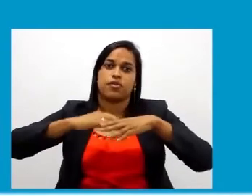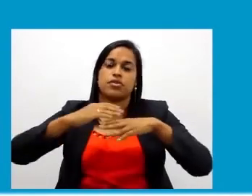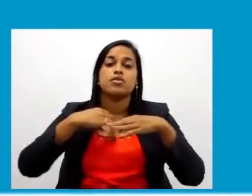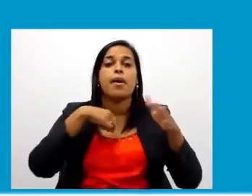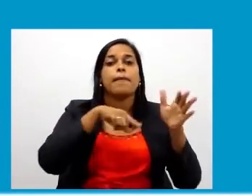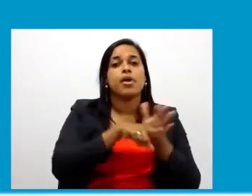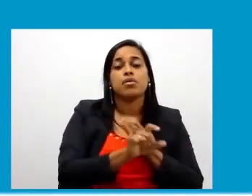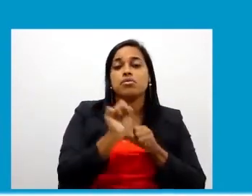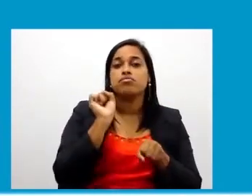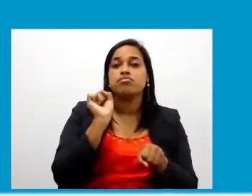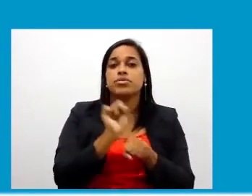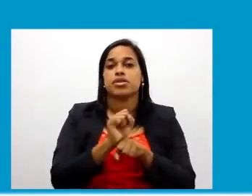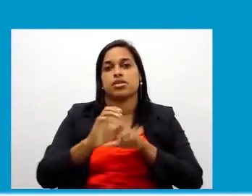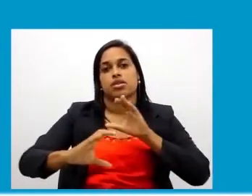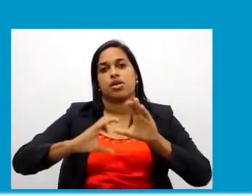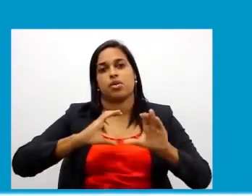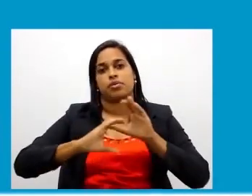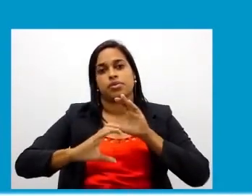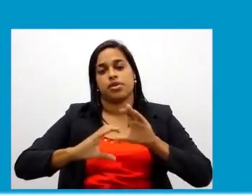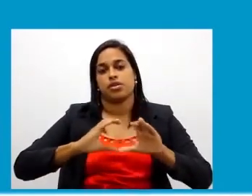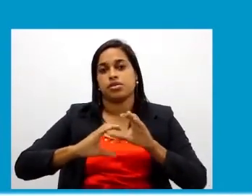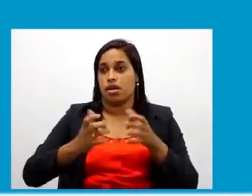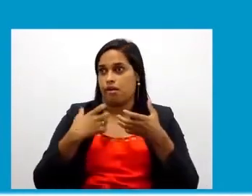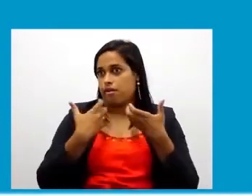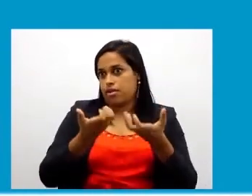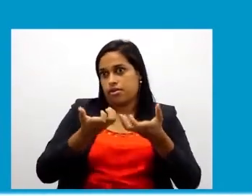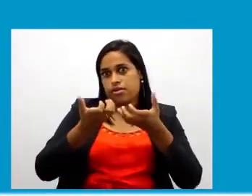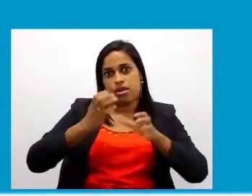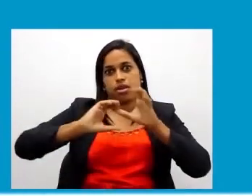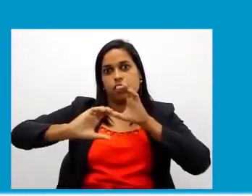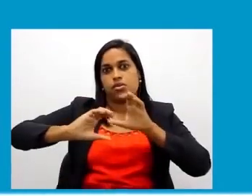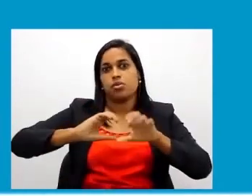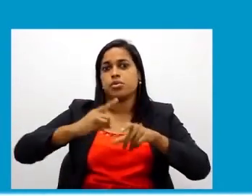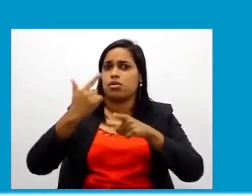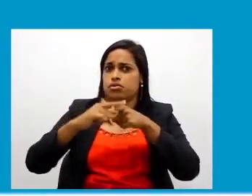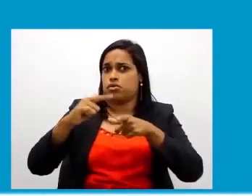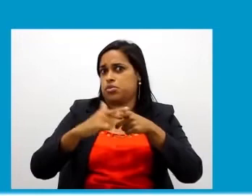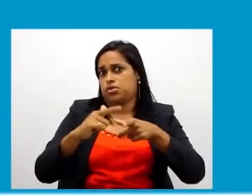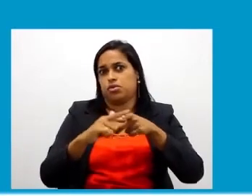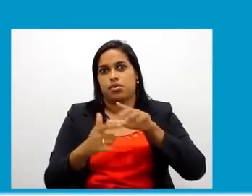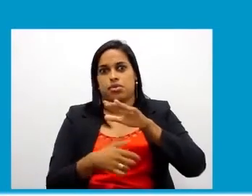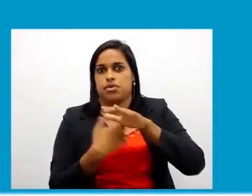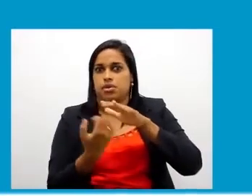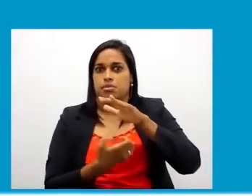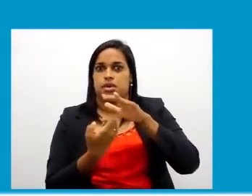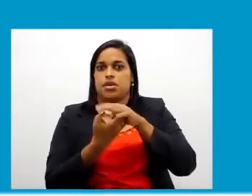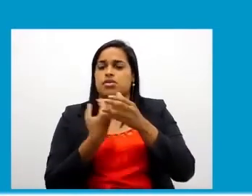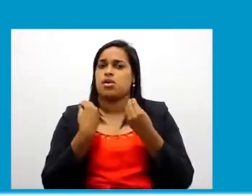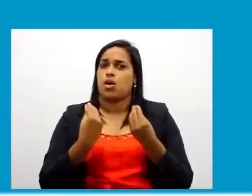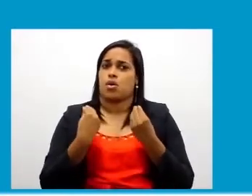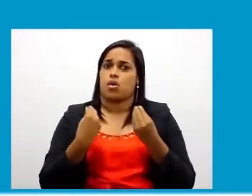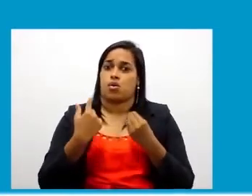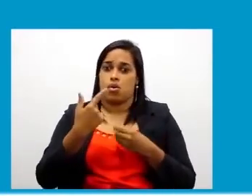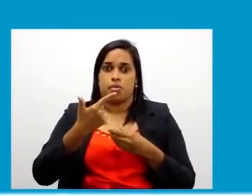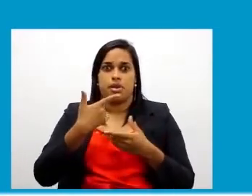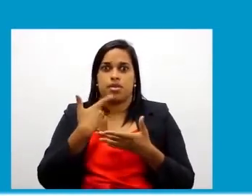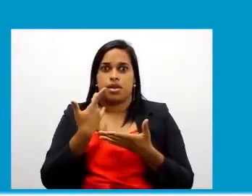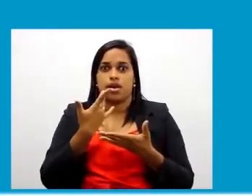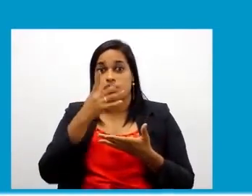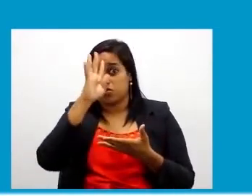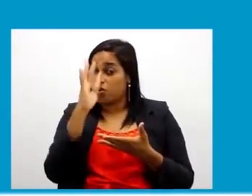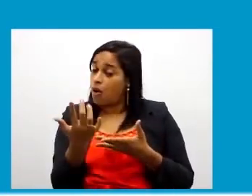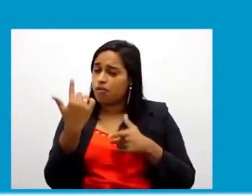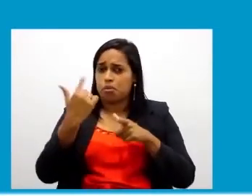para ele, o que você espera da comunicação? A gente quer da comunicação saber quais são os problemas da empresa, né? Como ela vai lidar com